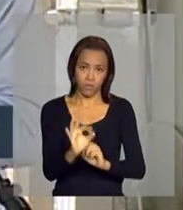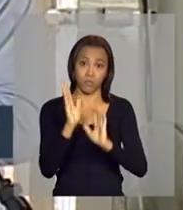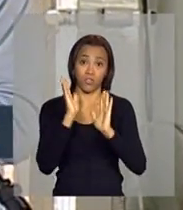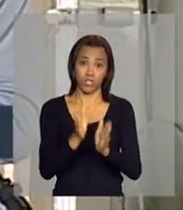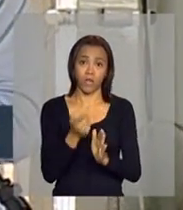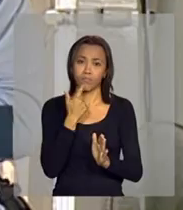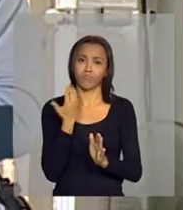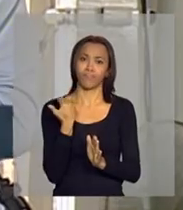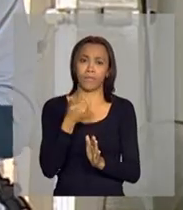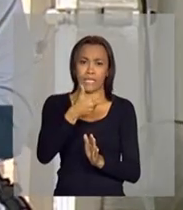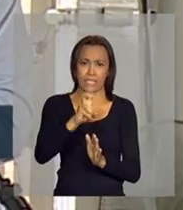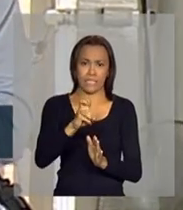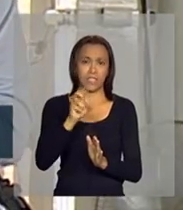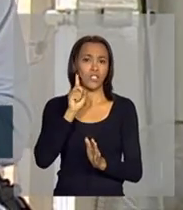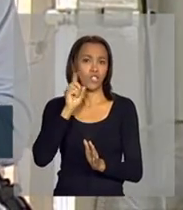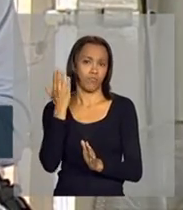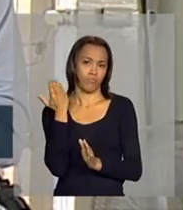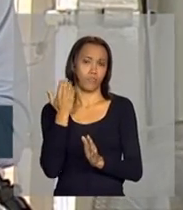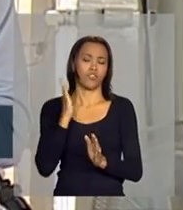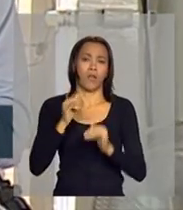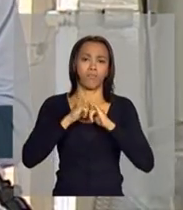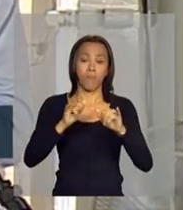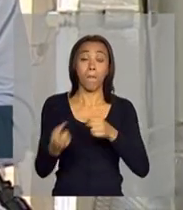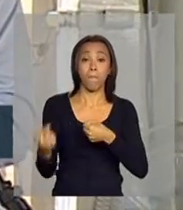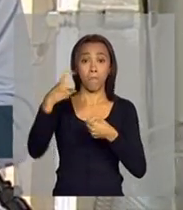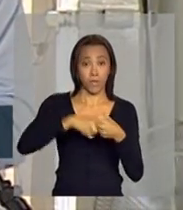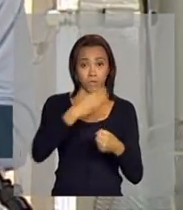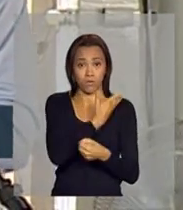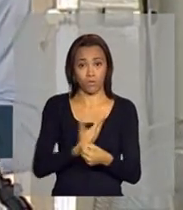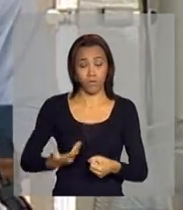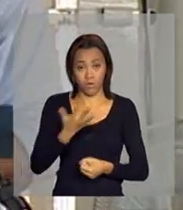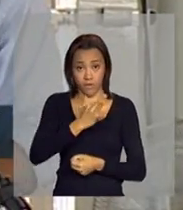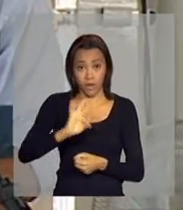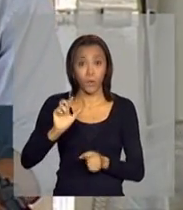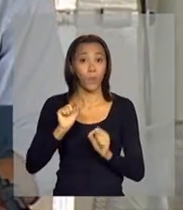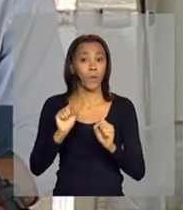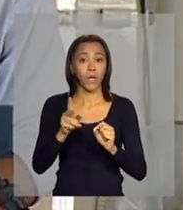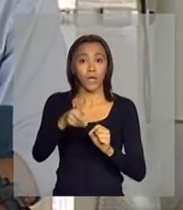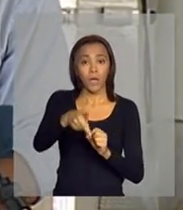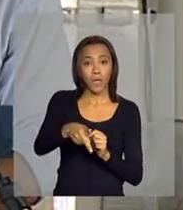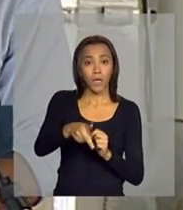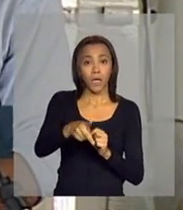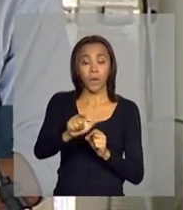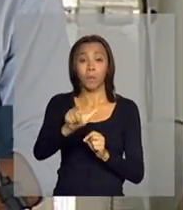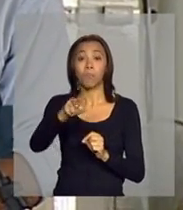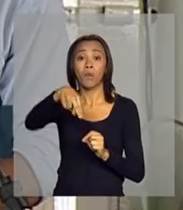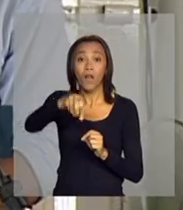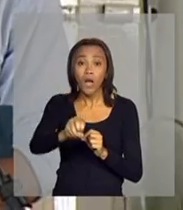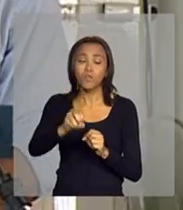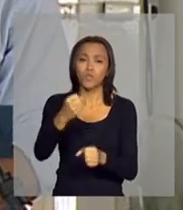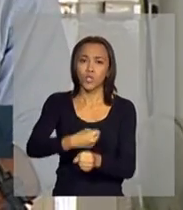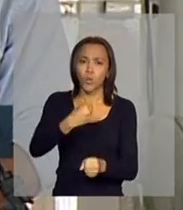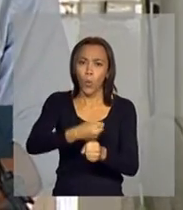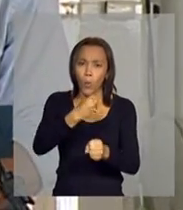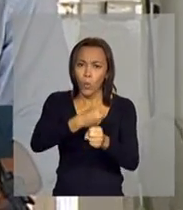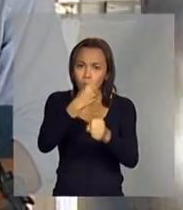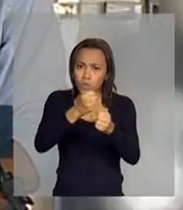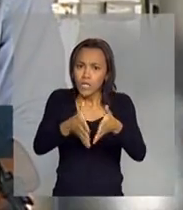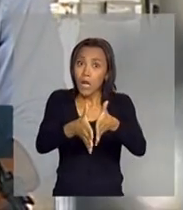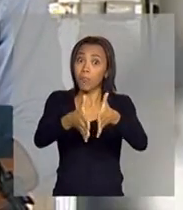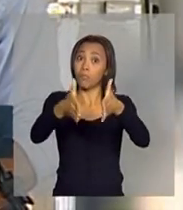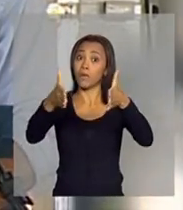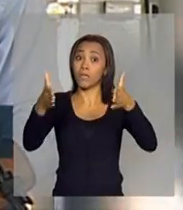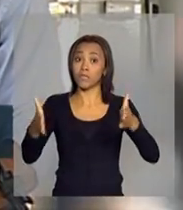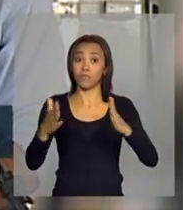dias, numa parceria com o governo federal, o plano de construção e ampliação de 14